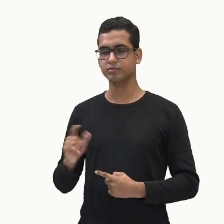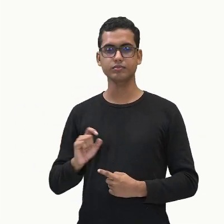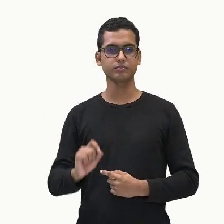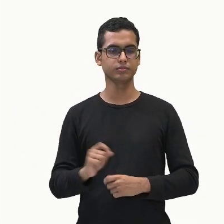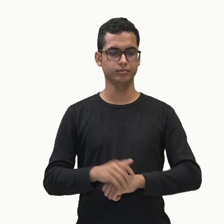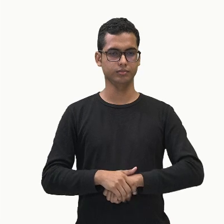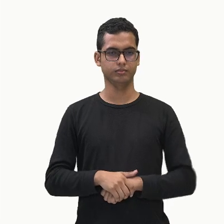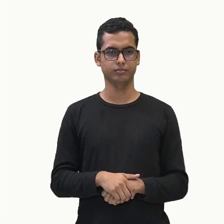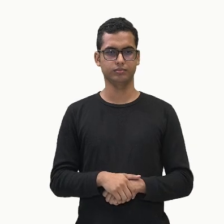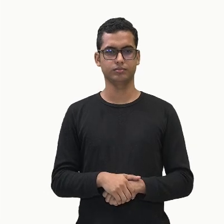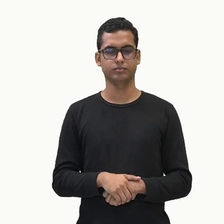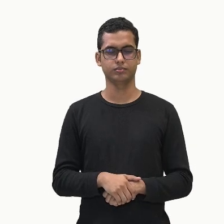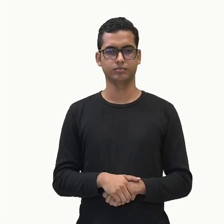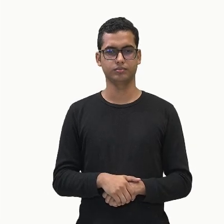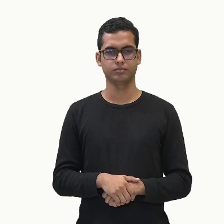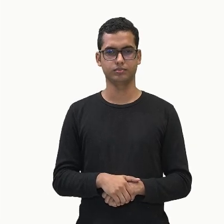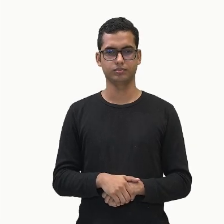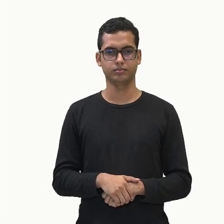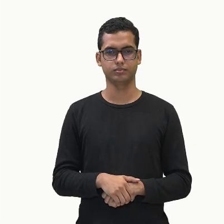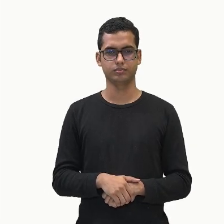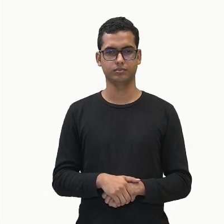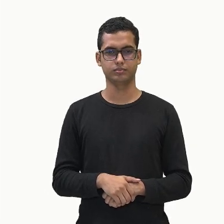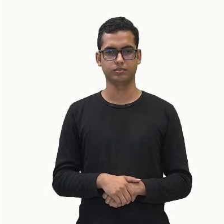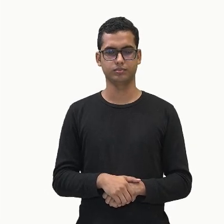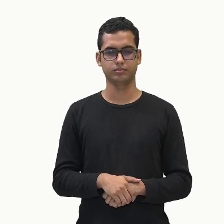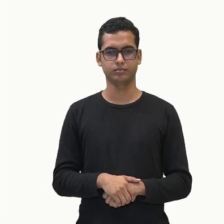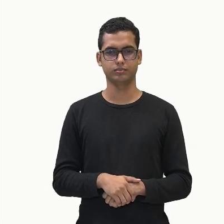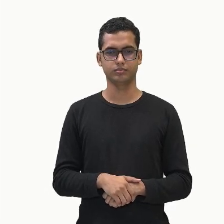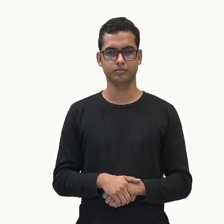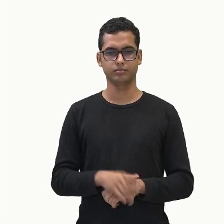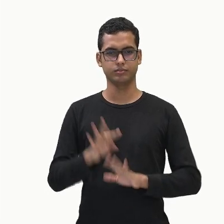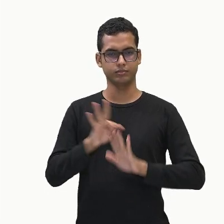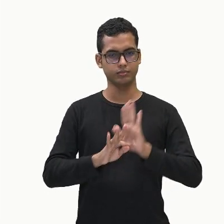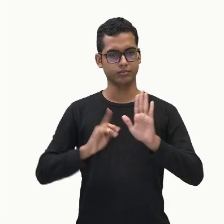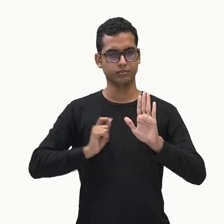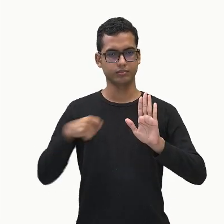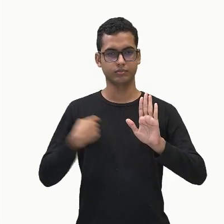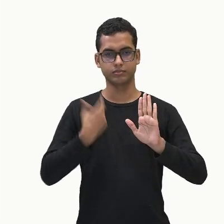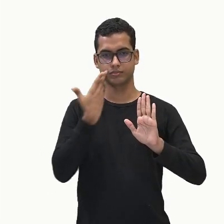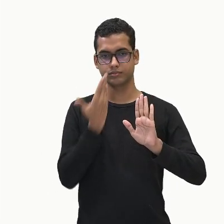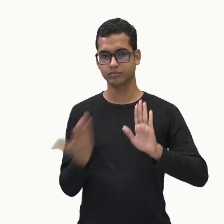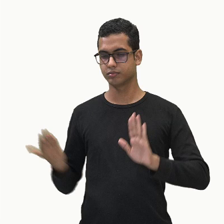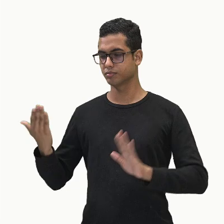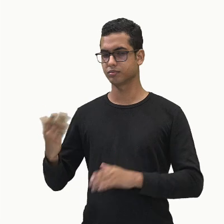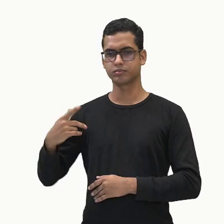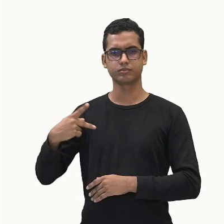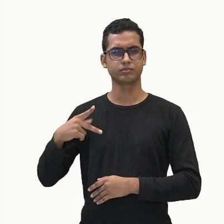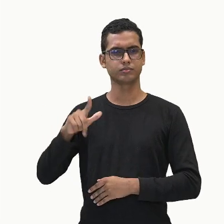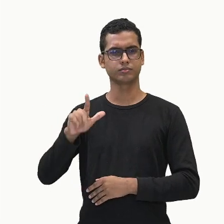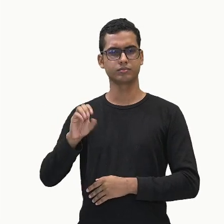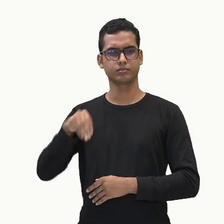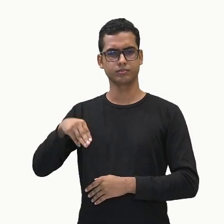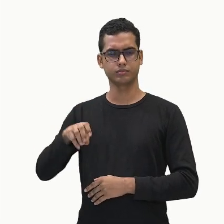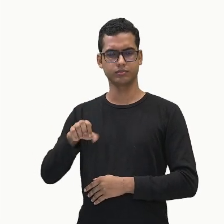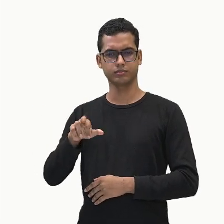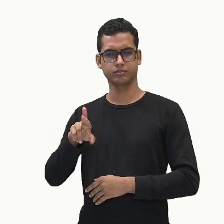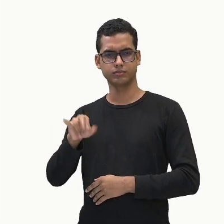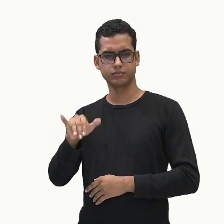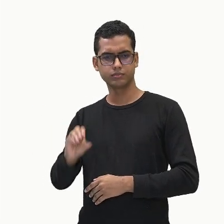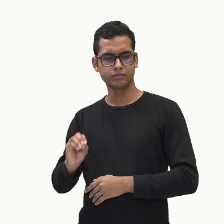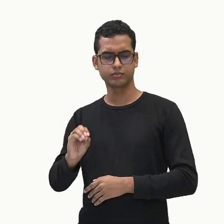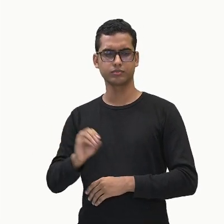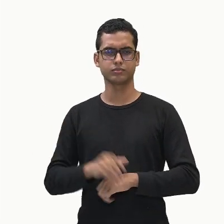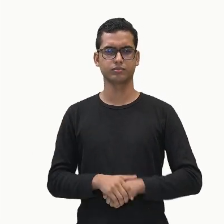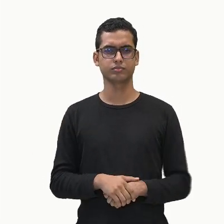gente utiliza, que é a pessoa que repara as tuberías de água ou gás e realiza instalações